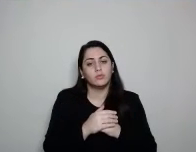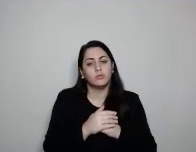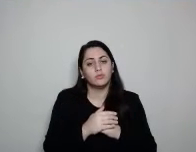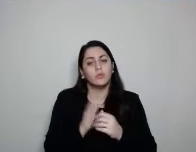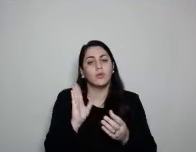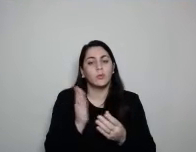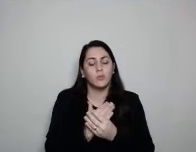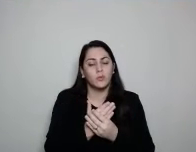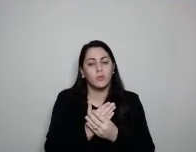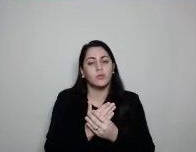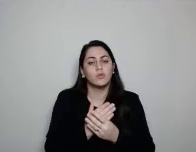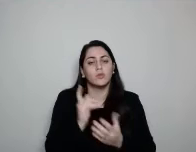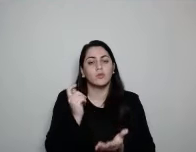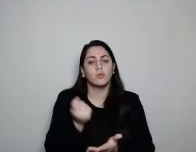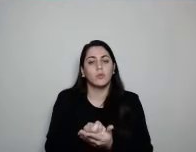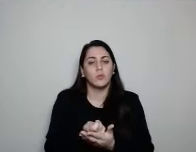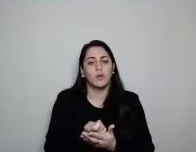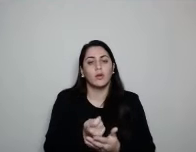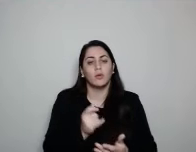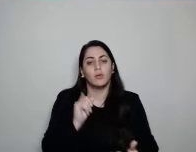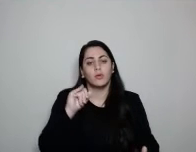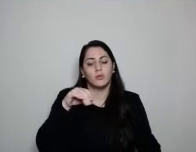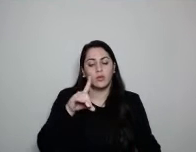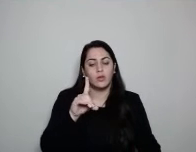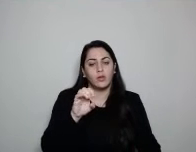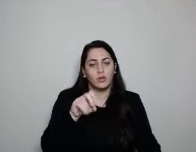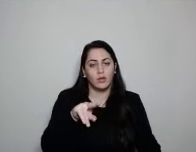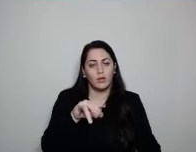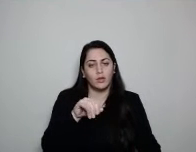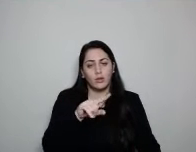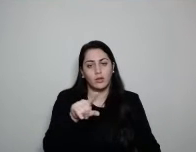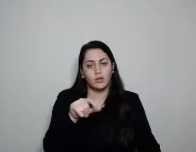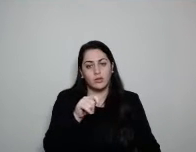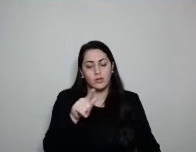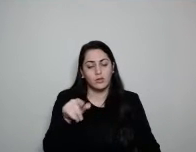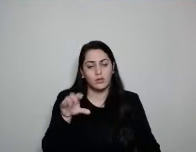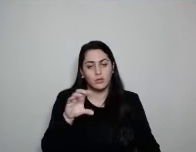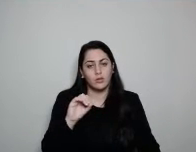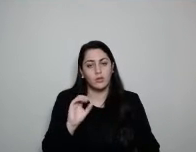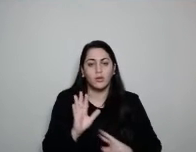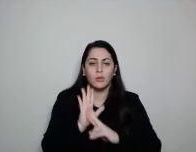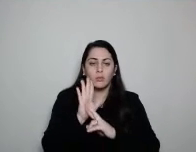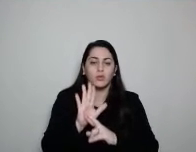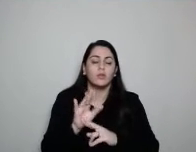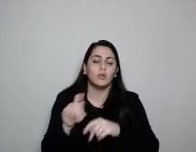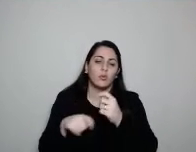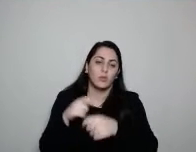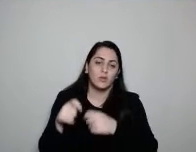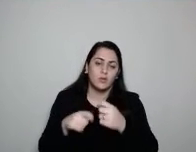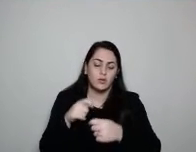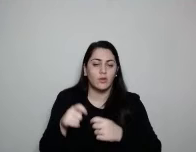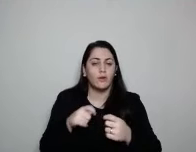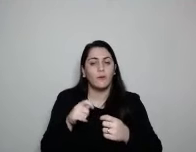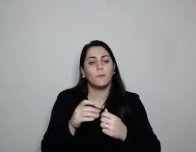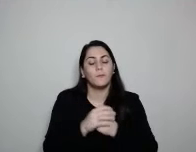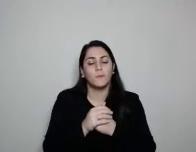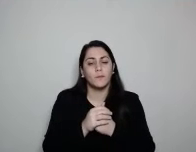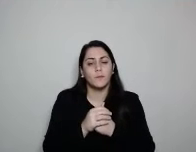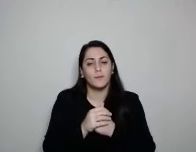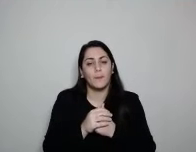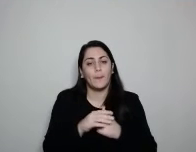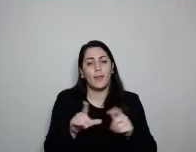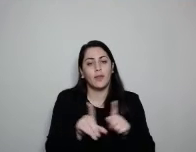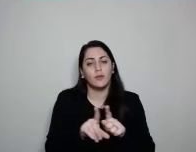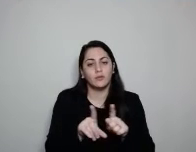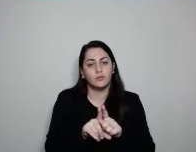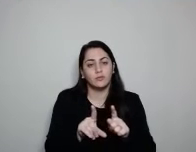cobrança com indenização por danos materiais, representação comercial, sentença de parcial procedência, preliminar de inovação recursal solicitada